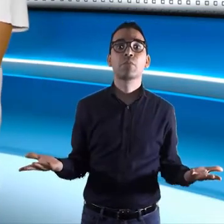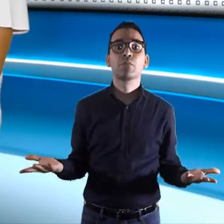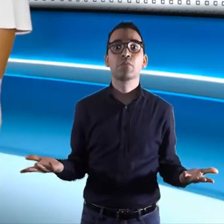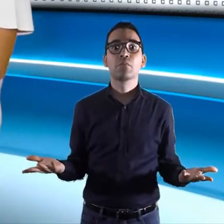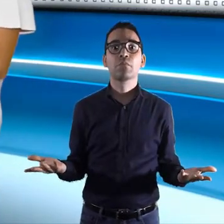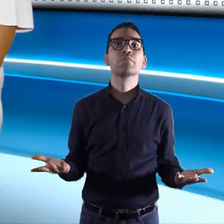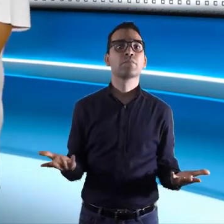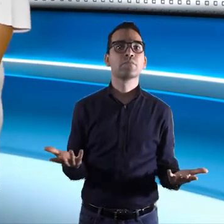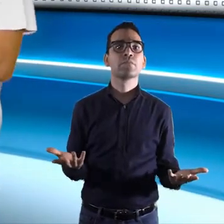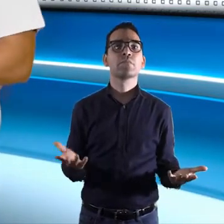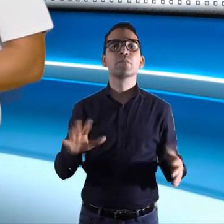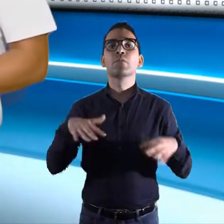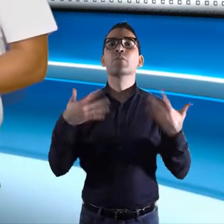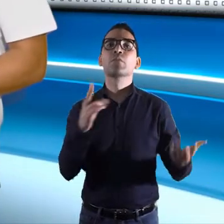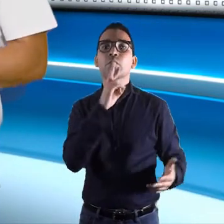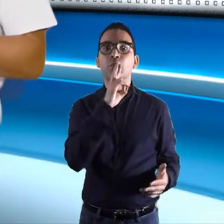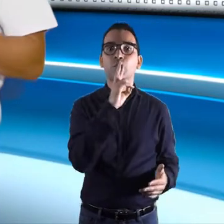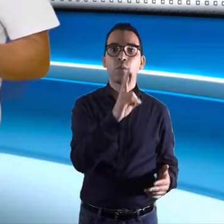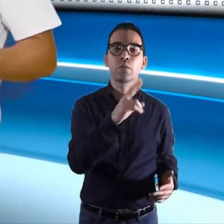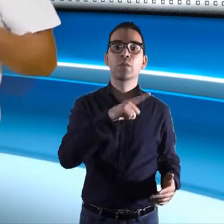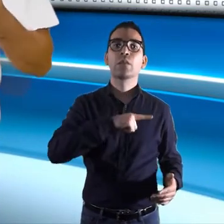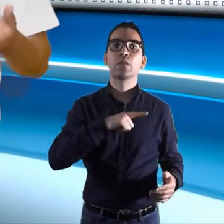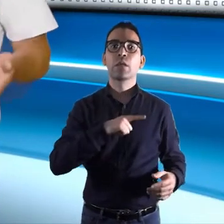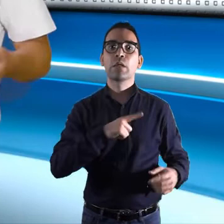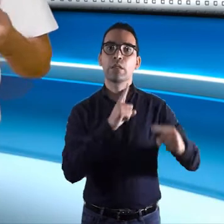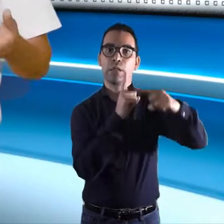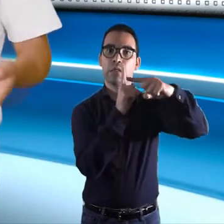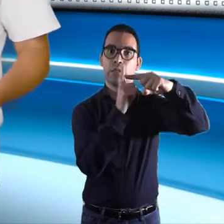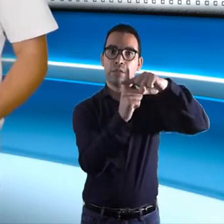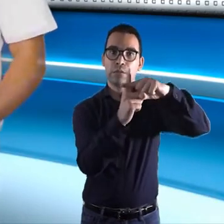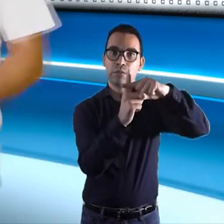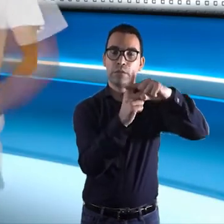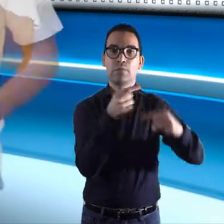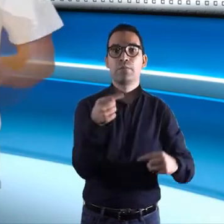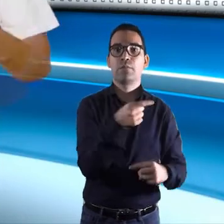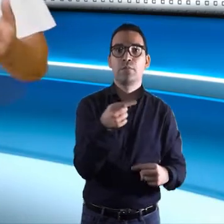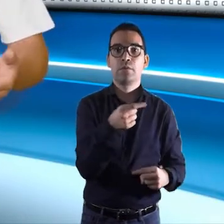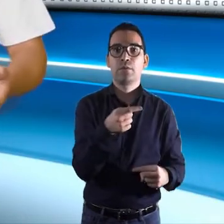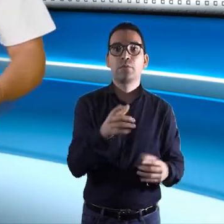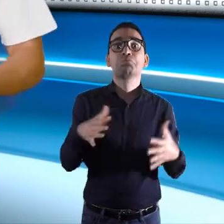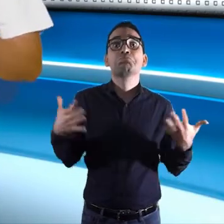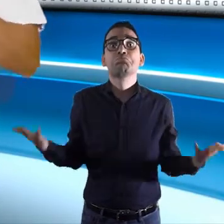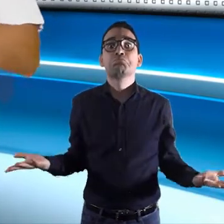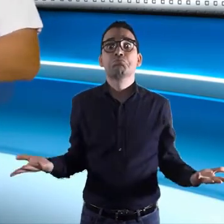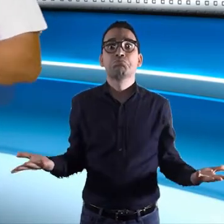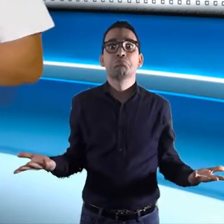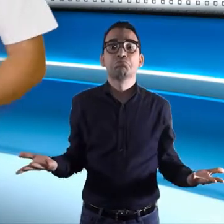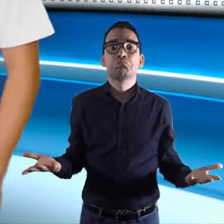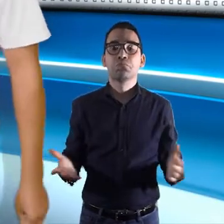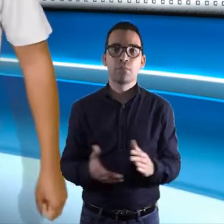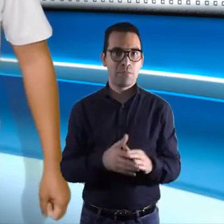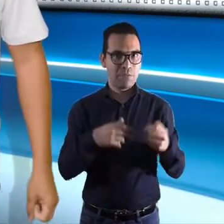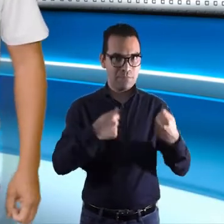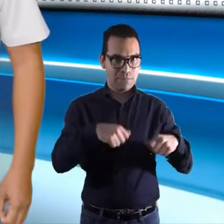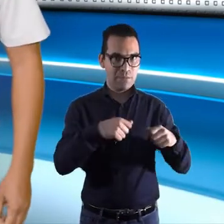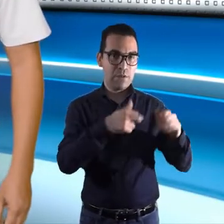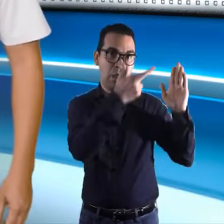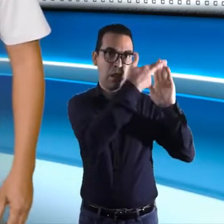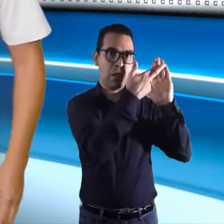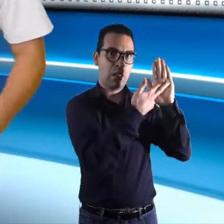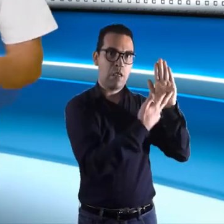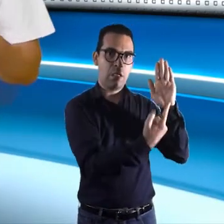Qual resposta é positiva e qual resposta é negativa? Aí entra as regras de